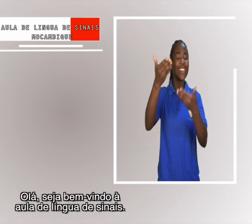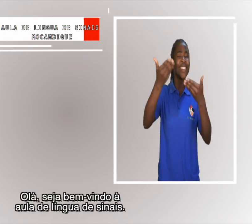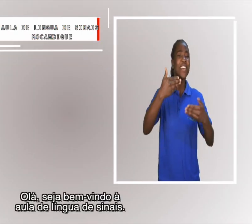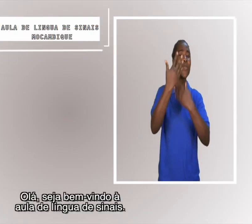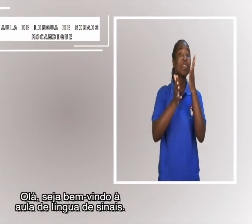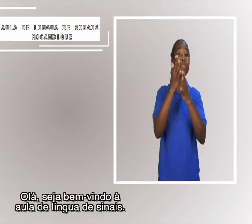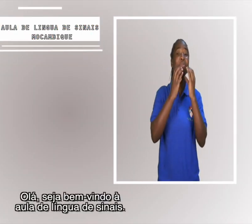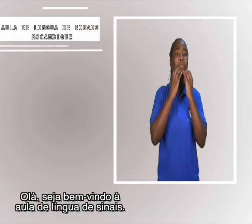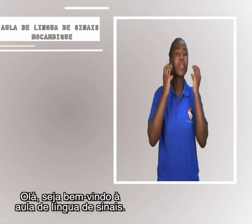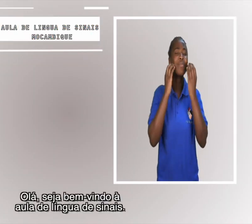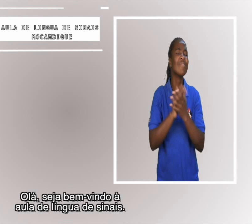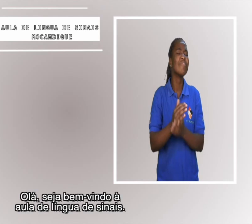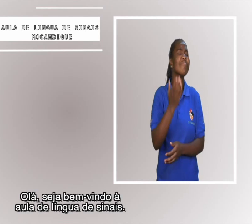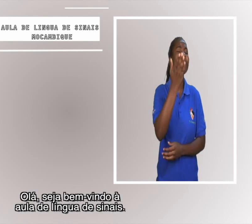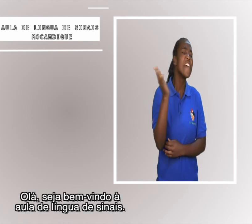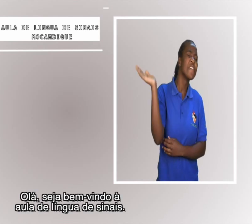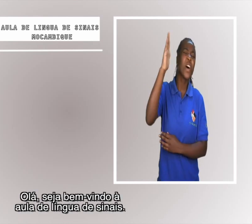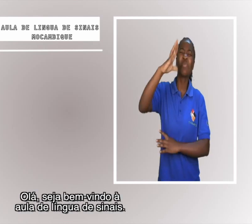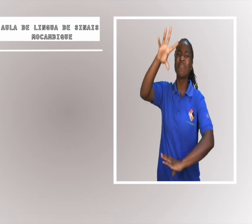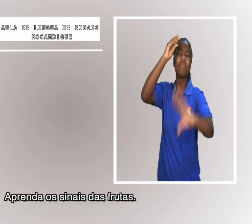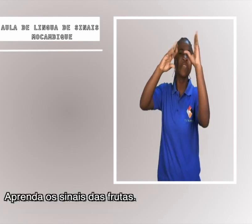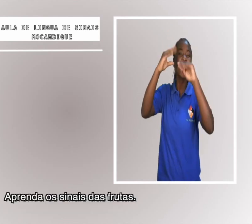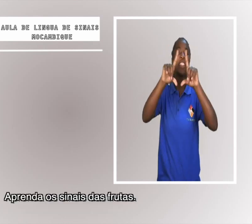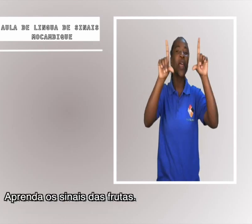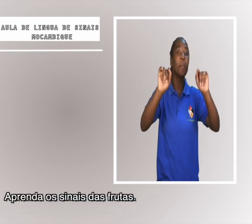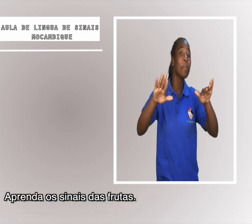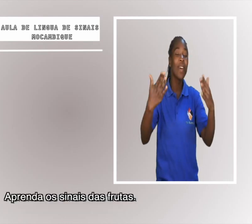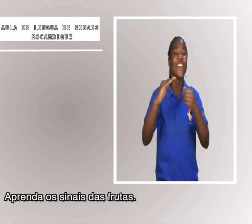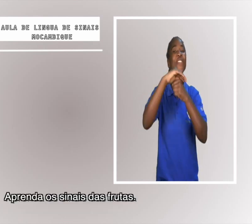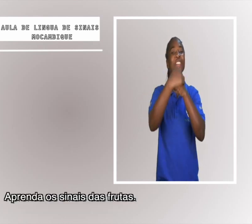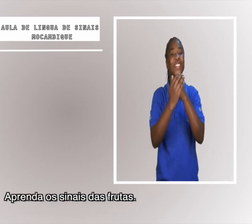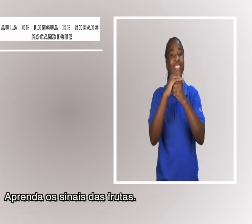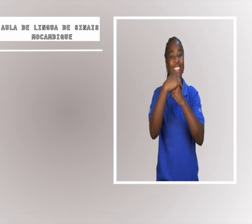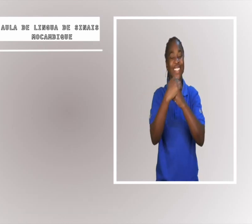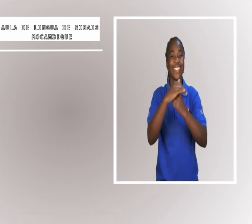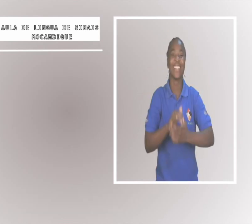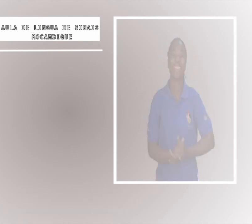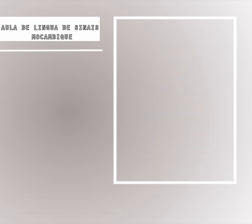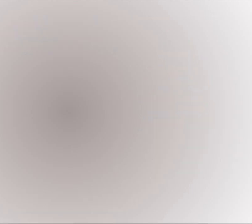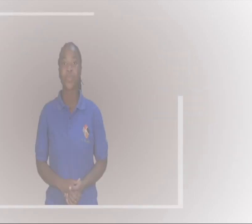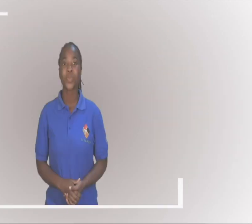Olá, seja bem-vindo à aula de língua de sinais. Aprenda os sinais das frutas.